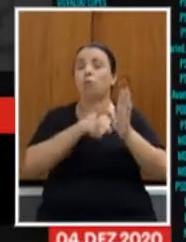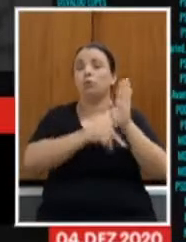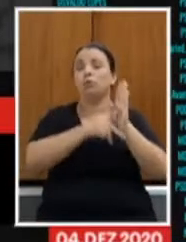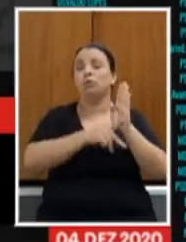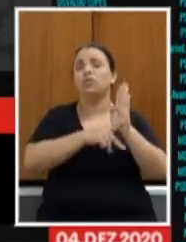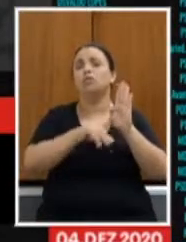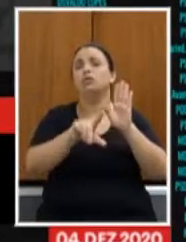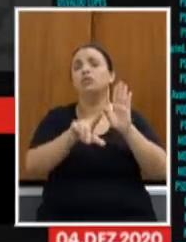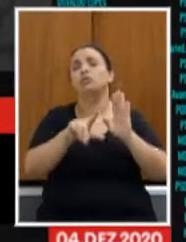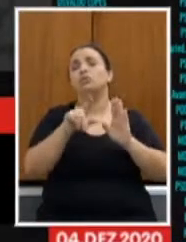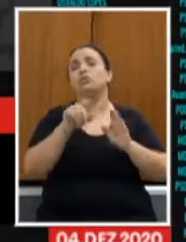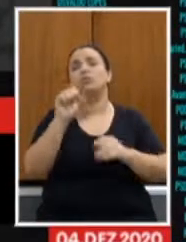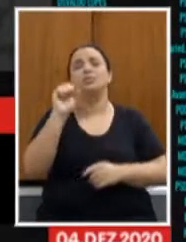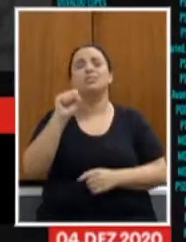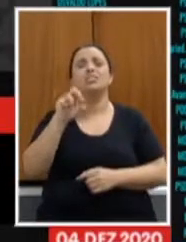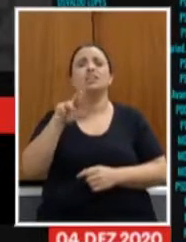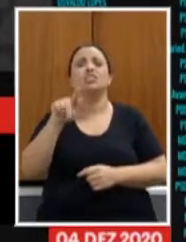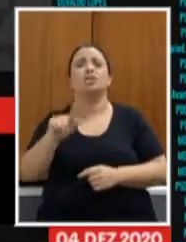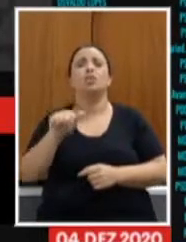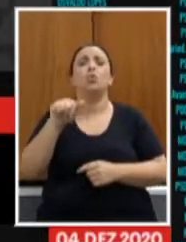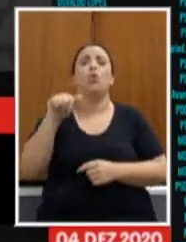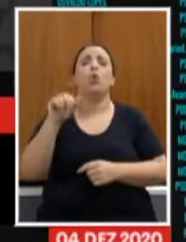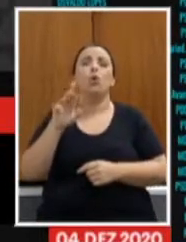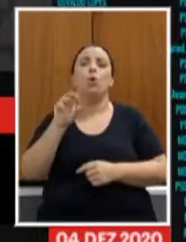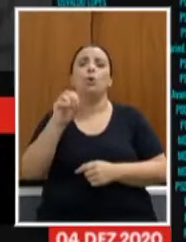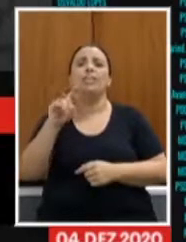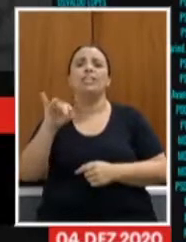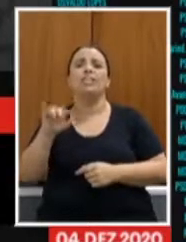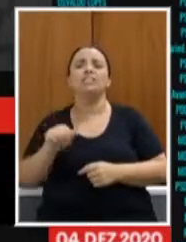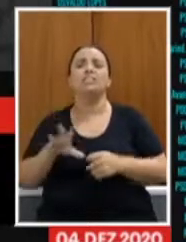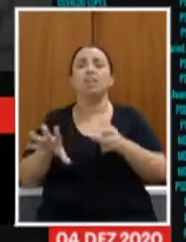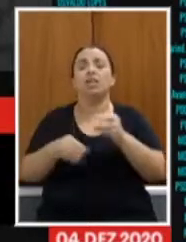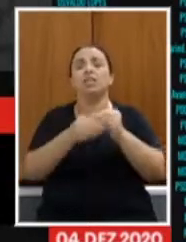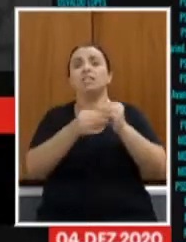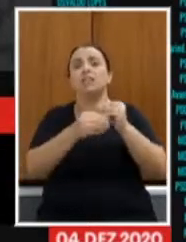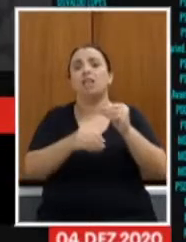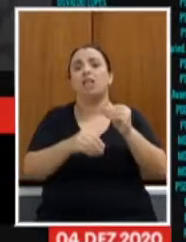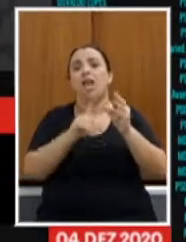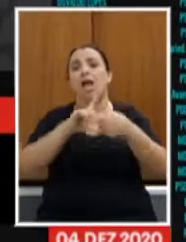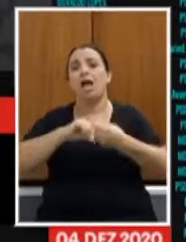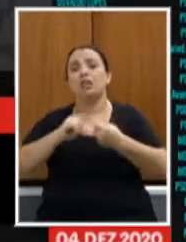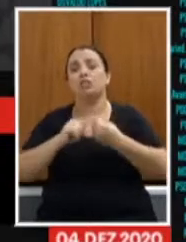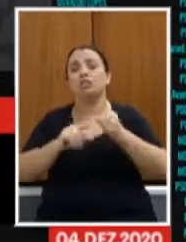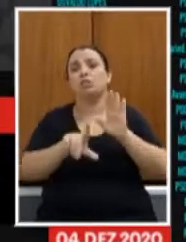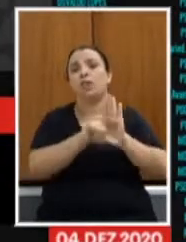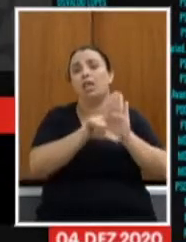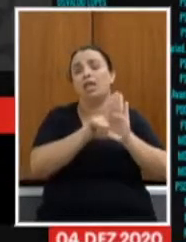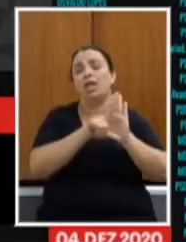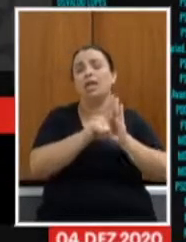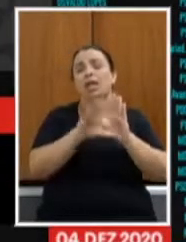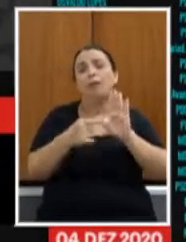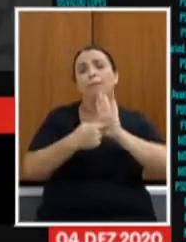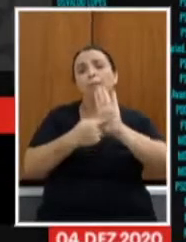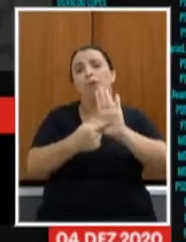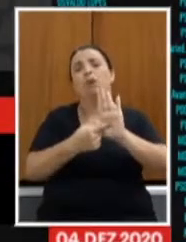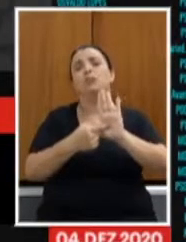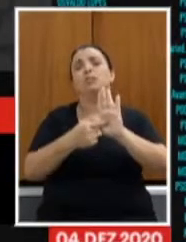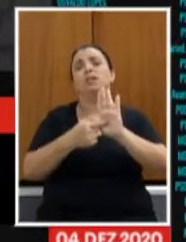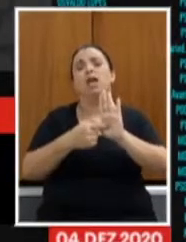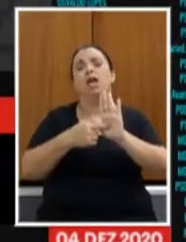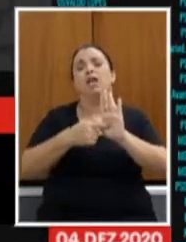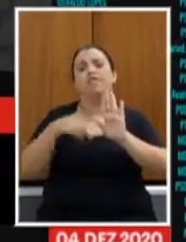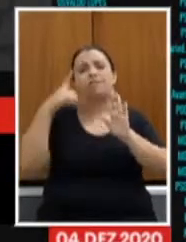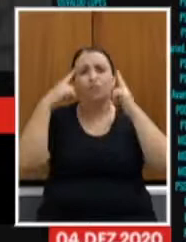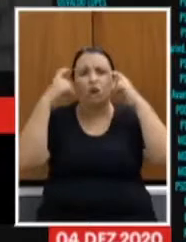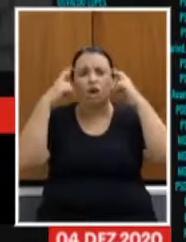deputado Sargento Rodrigues, que acrescenta artigos à lei que trata do registro e divulgação de dados relativos à violência e à criminalidade